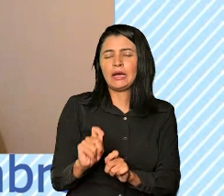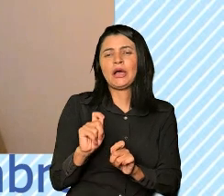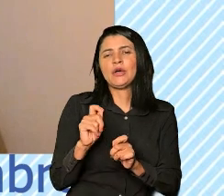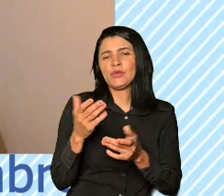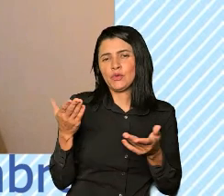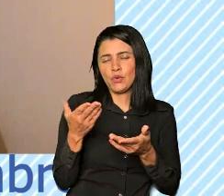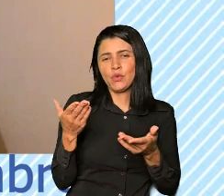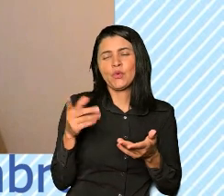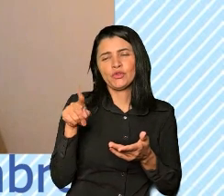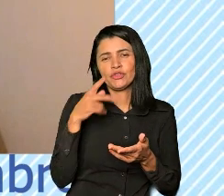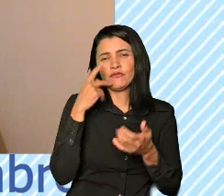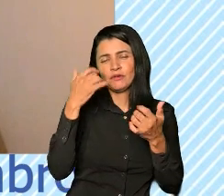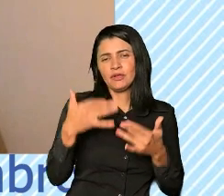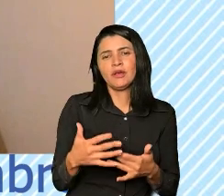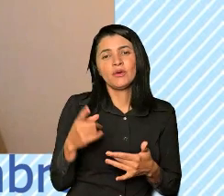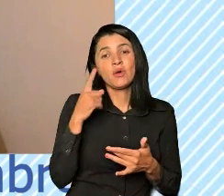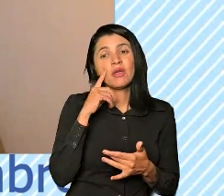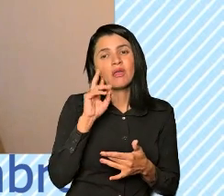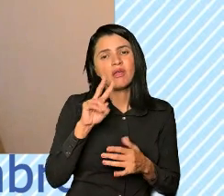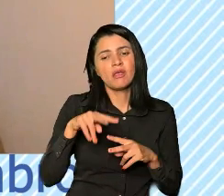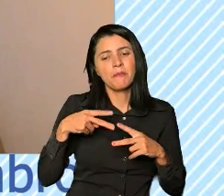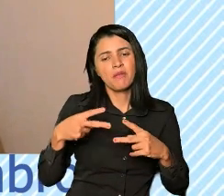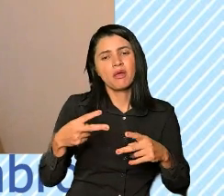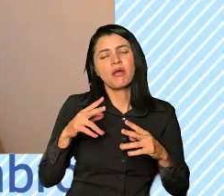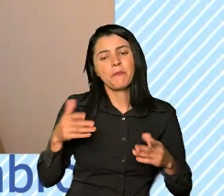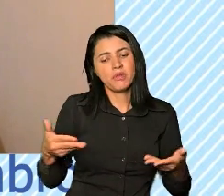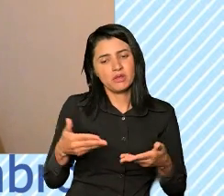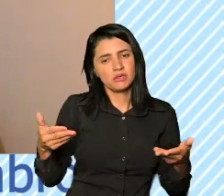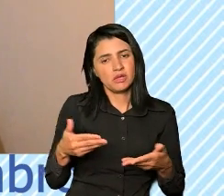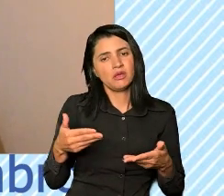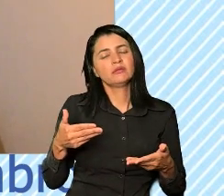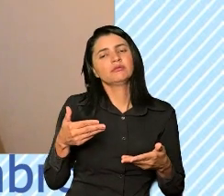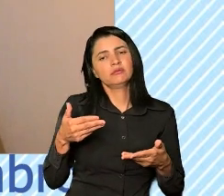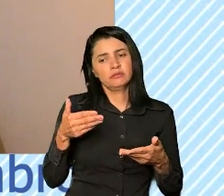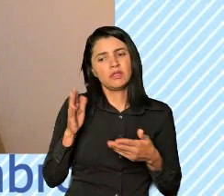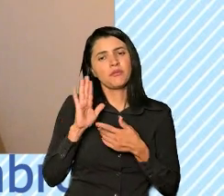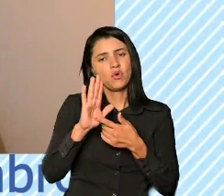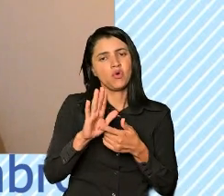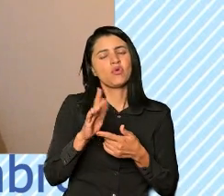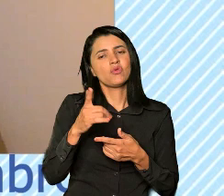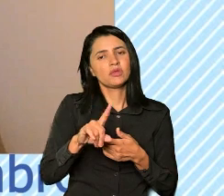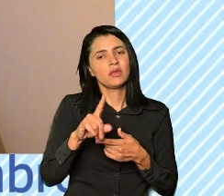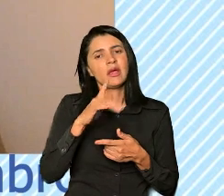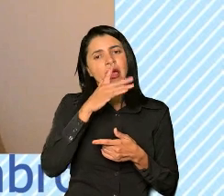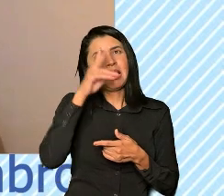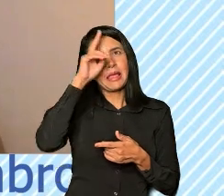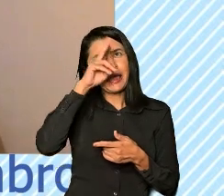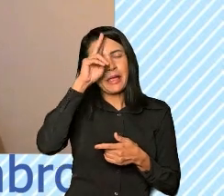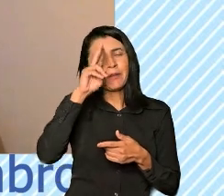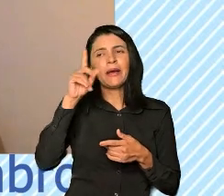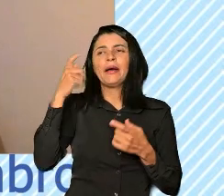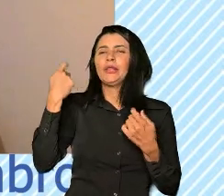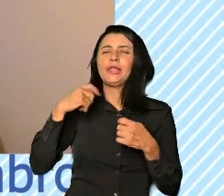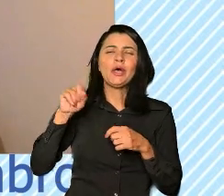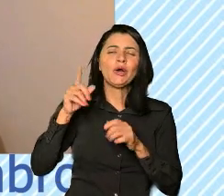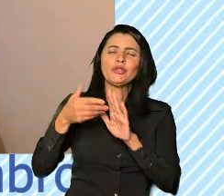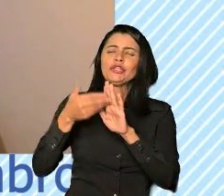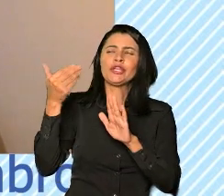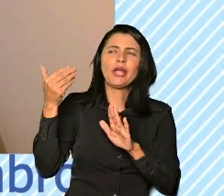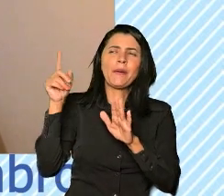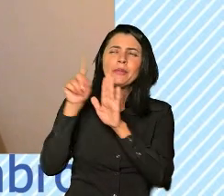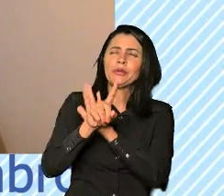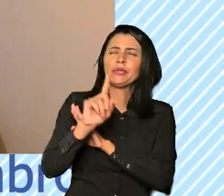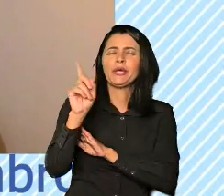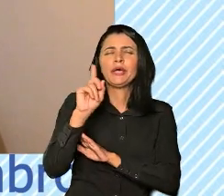dia, eles reverberam no presente, né? Então, as pessoas dizem, não deve retirar, não deve questionar.